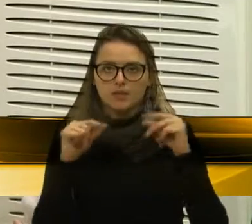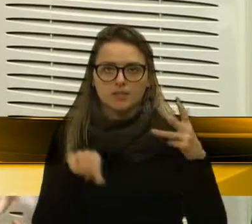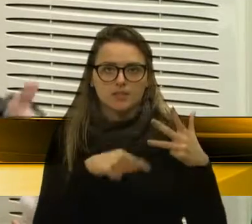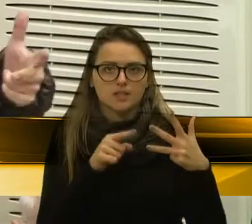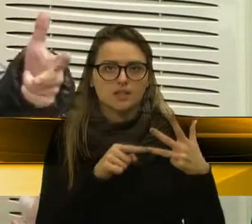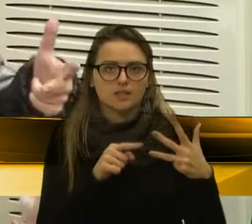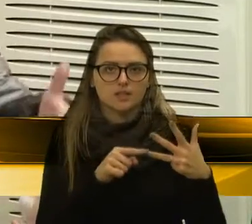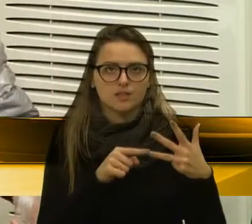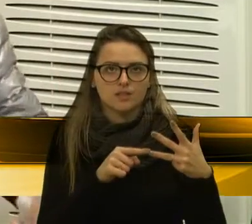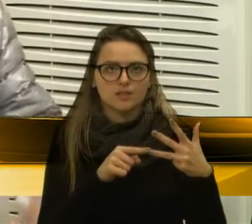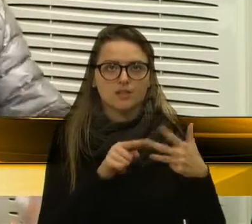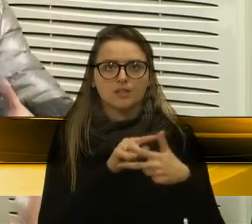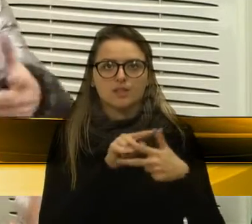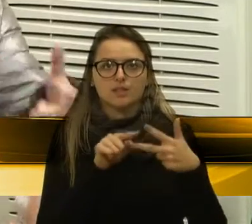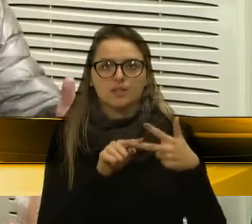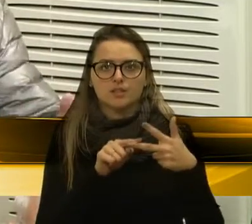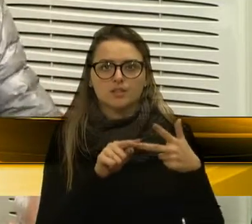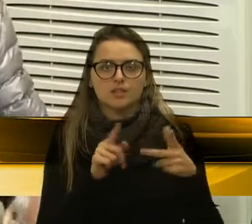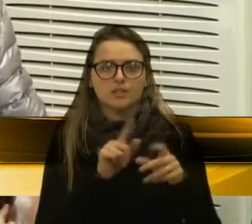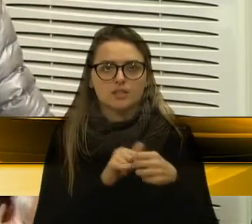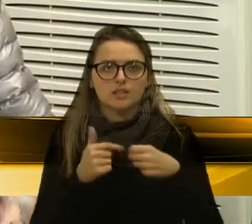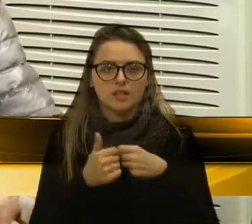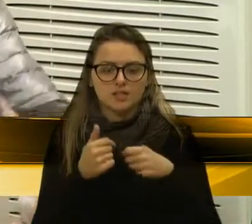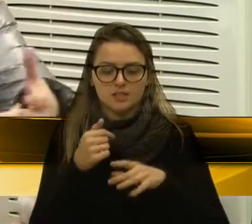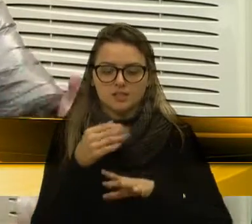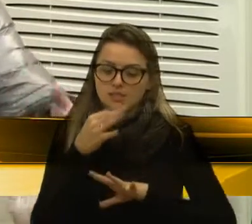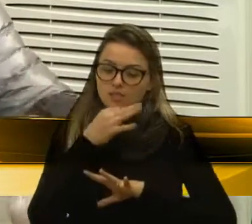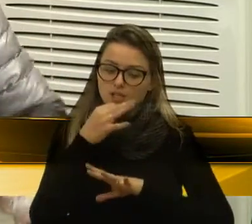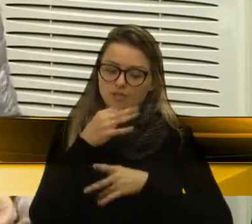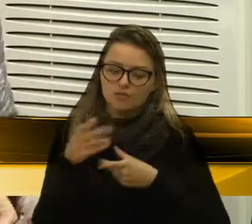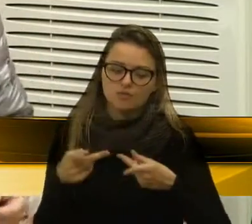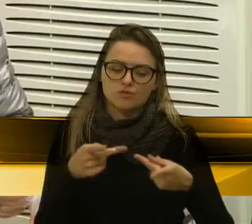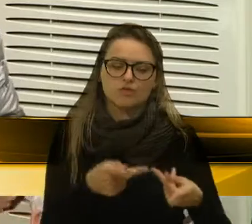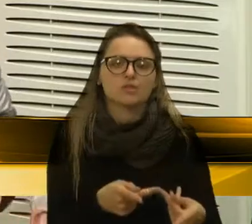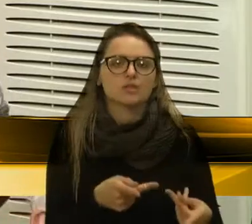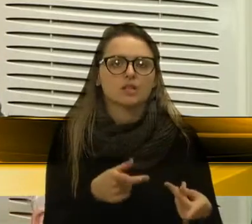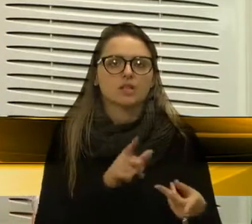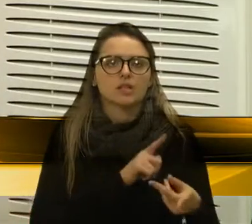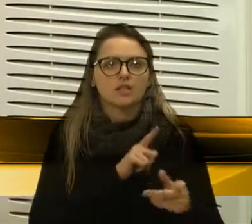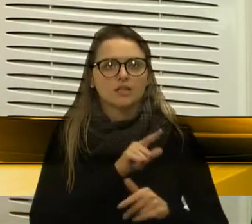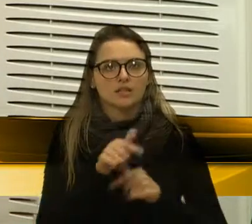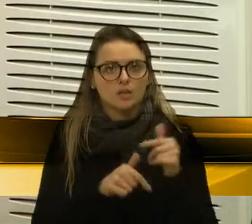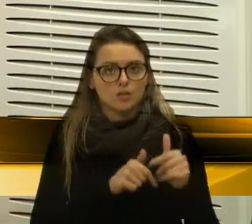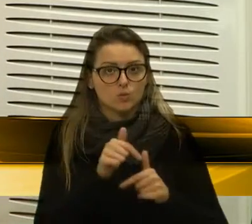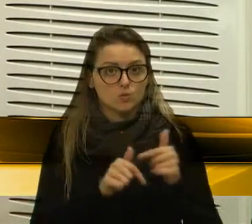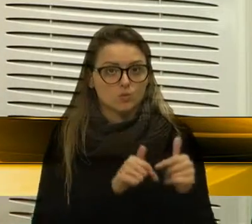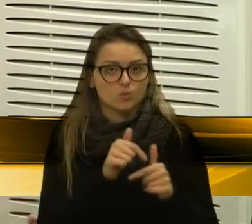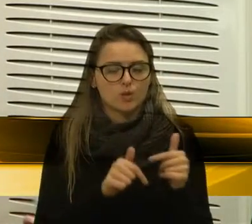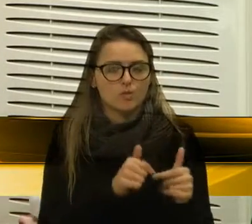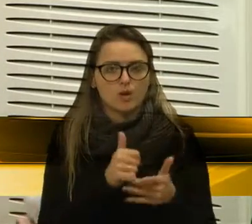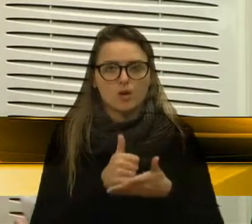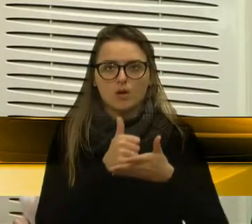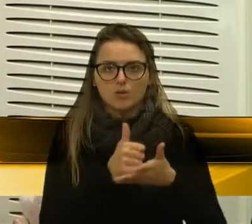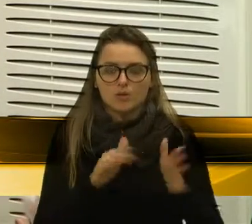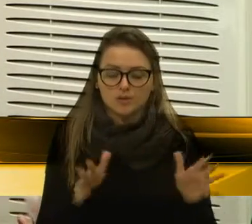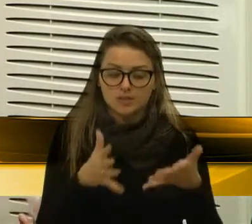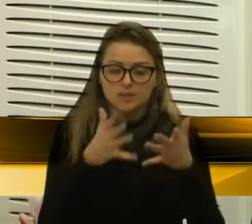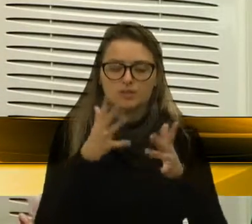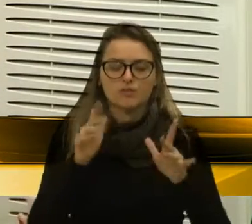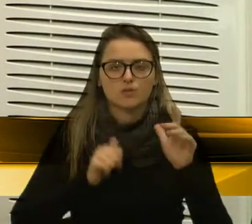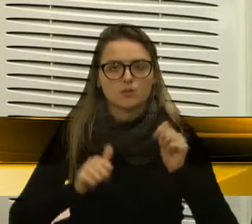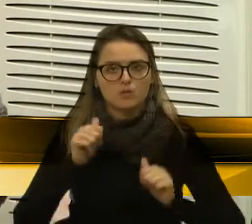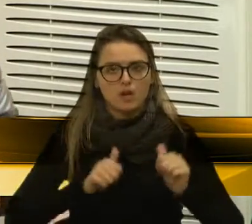né três cidades visitadas pelo município ultimamente que tem esse trabalho né de incentivo aos artistas de